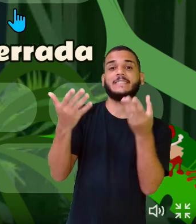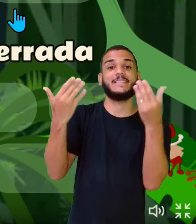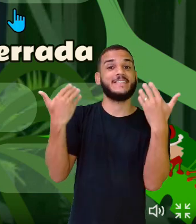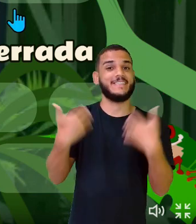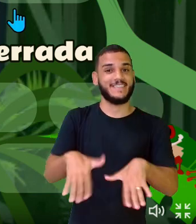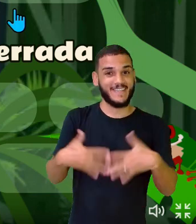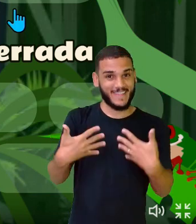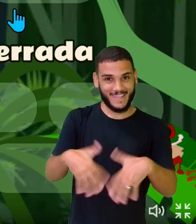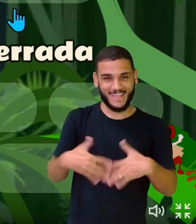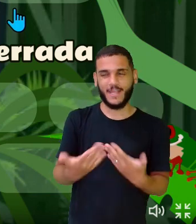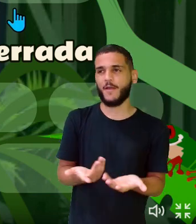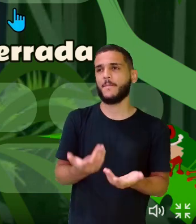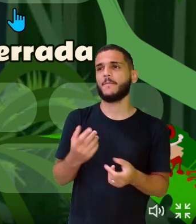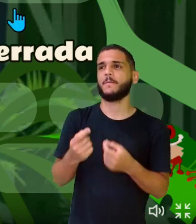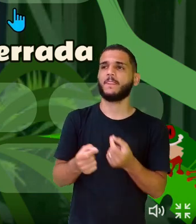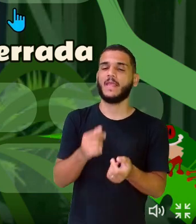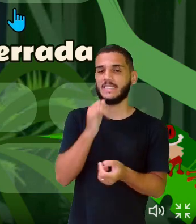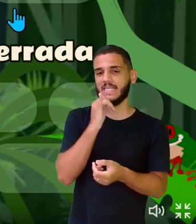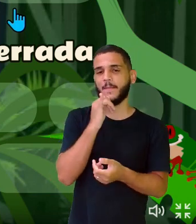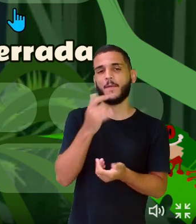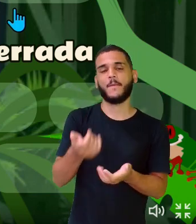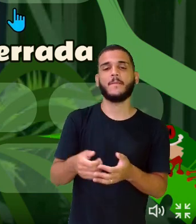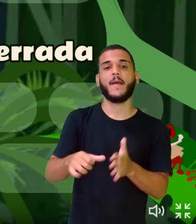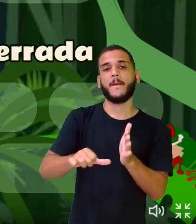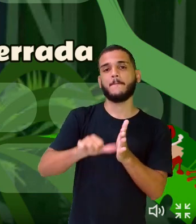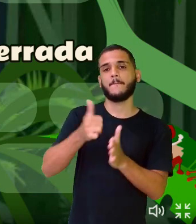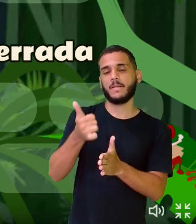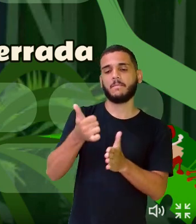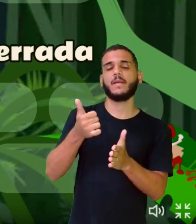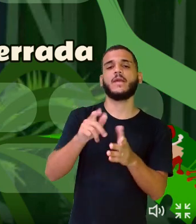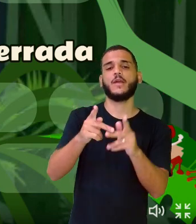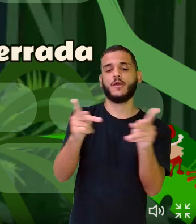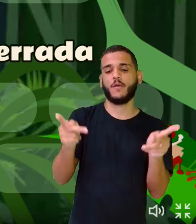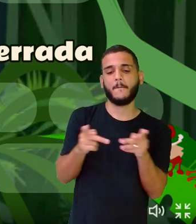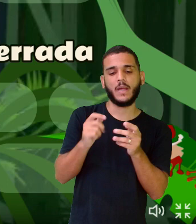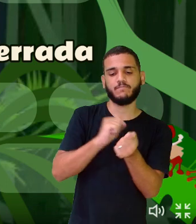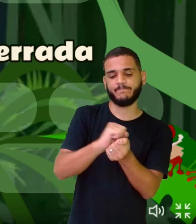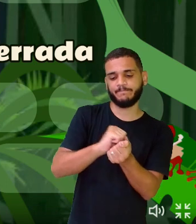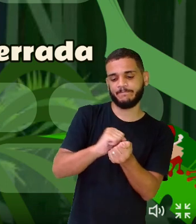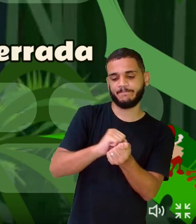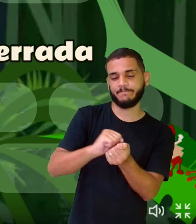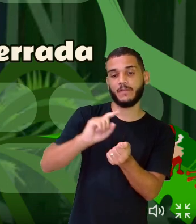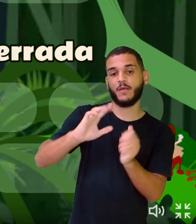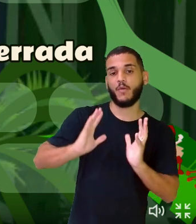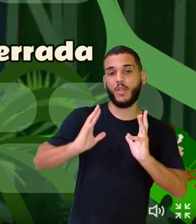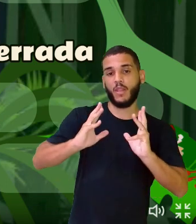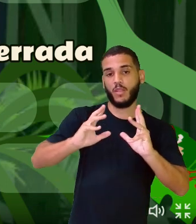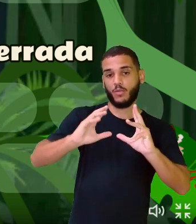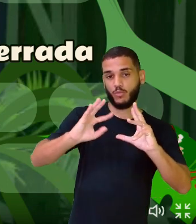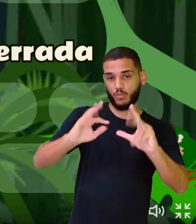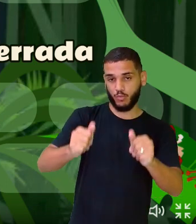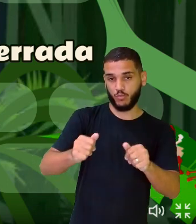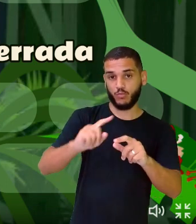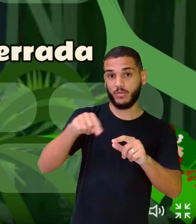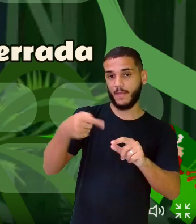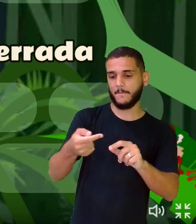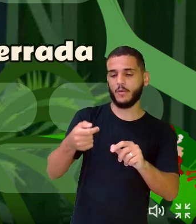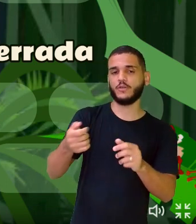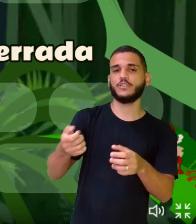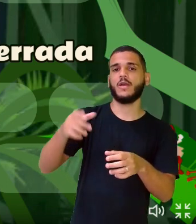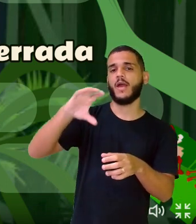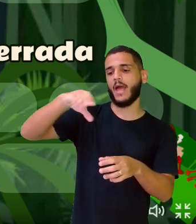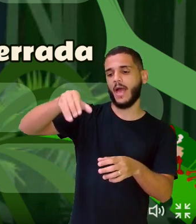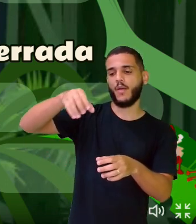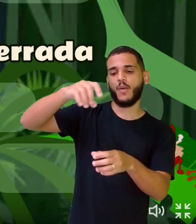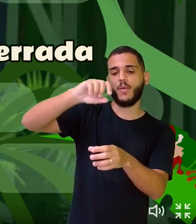só. Maneira correta. Primeiro ensaboar a louça, depois toda enxaguar. Isso aqui é uma maneira correta. Então, eu já